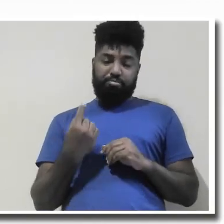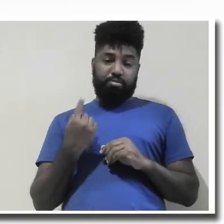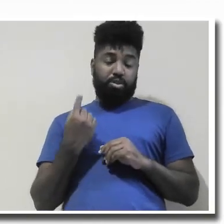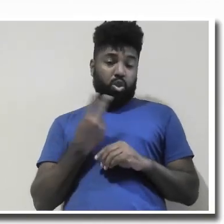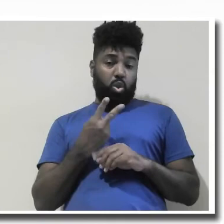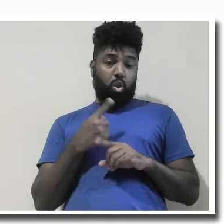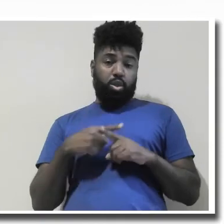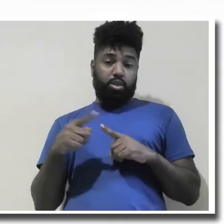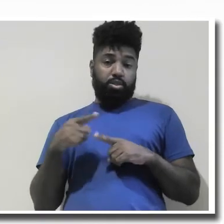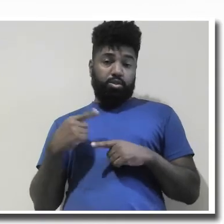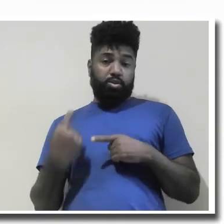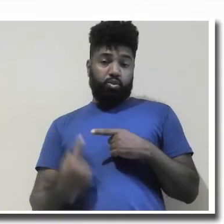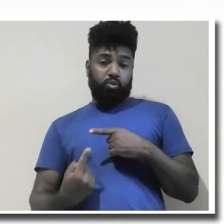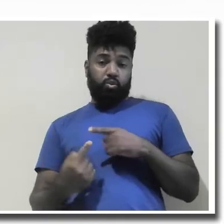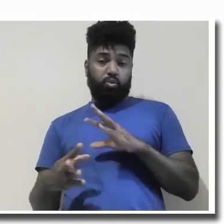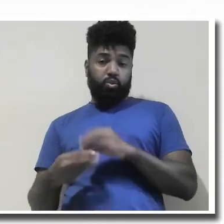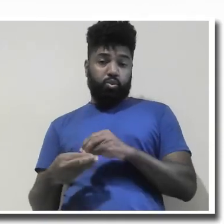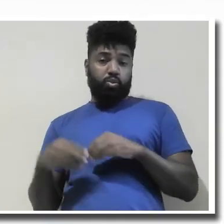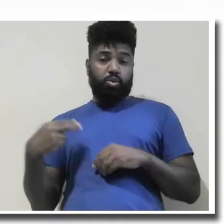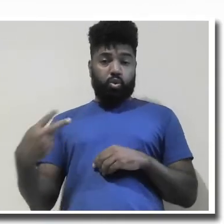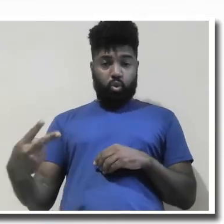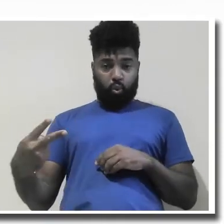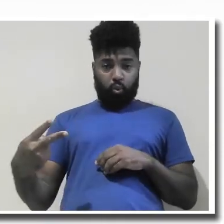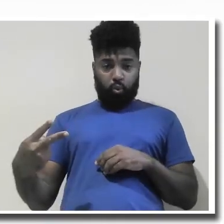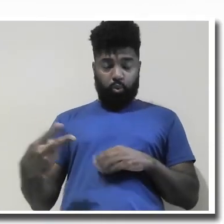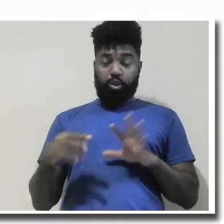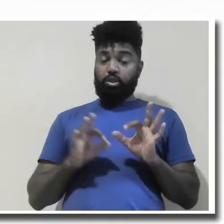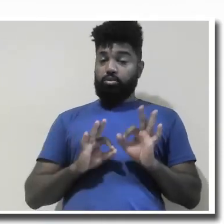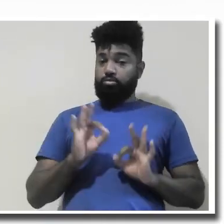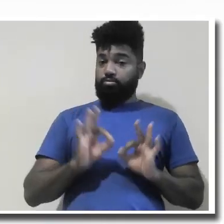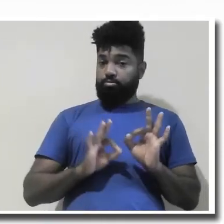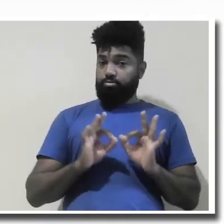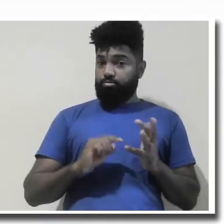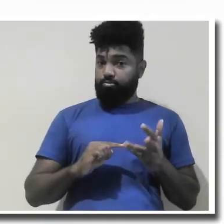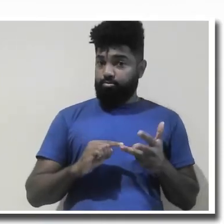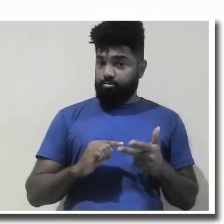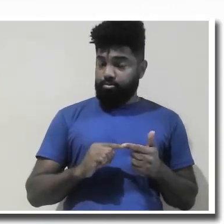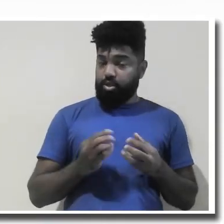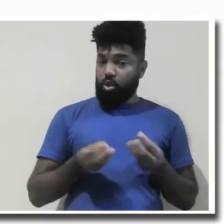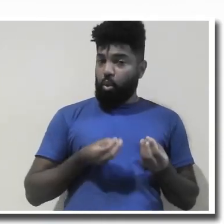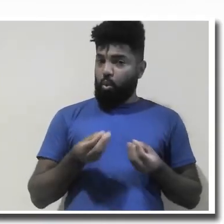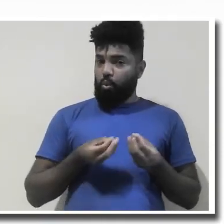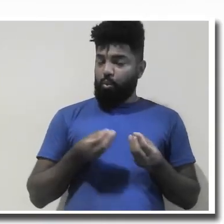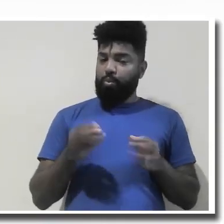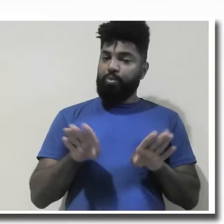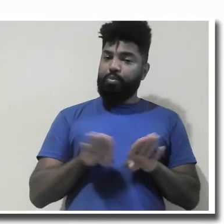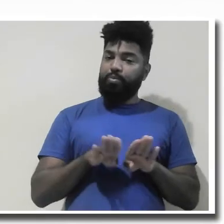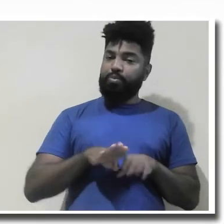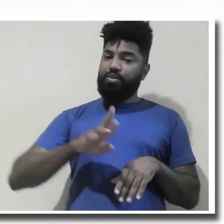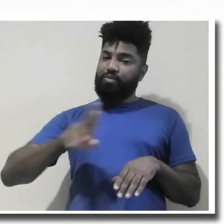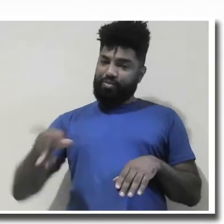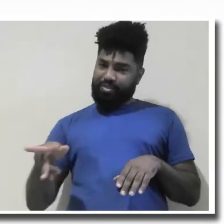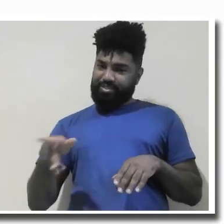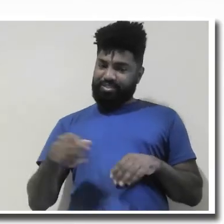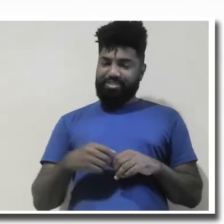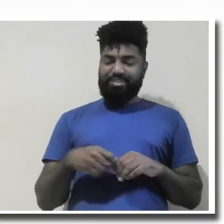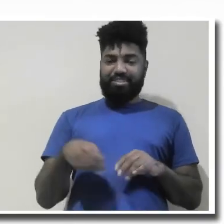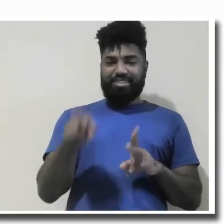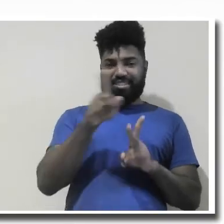2. Podemos utilizar o cálculo desta outra forma. Então,